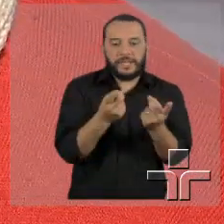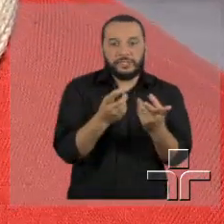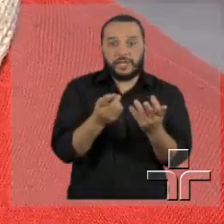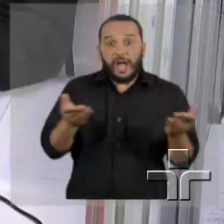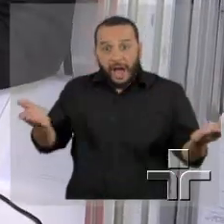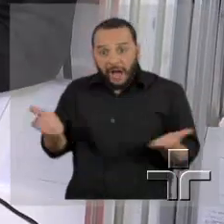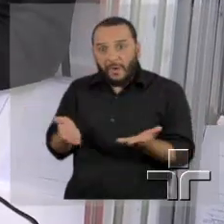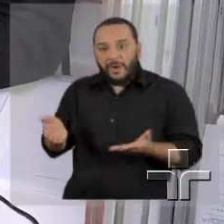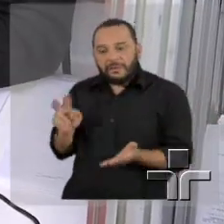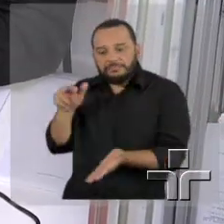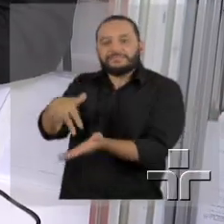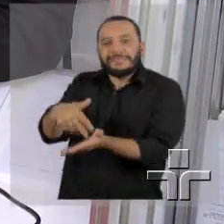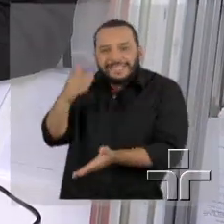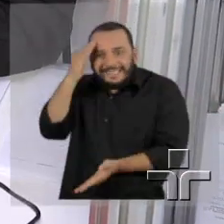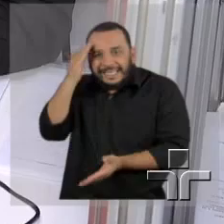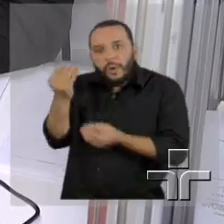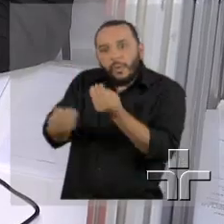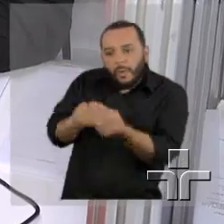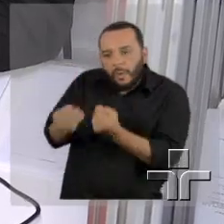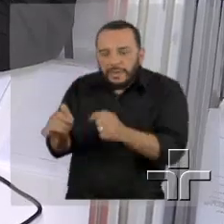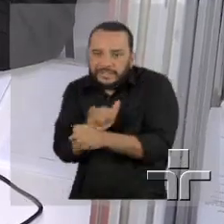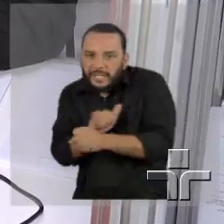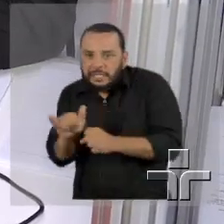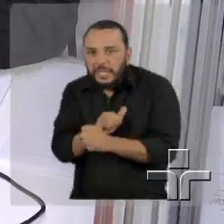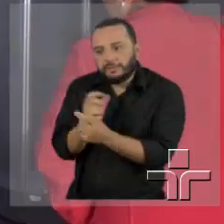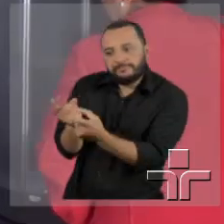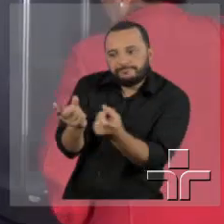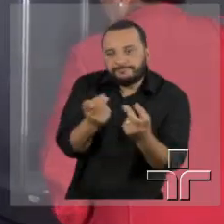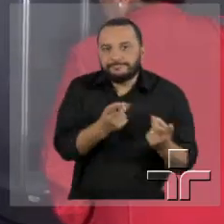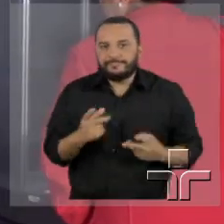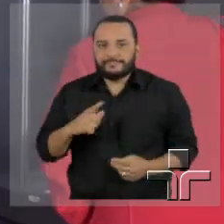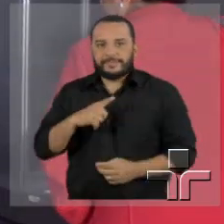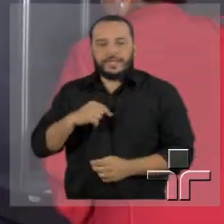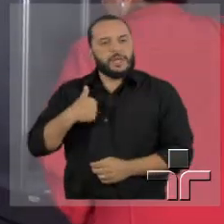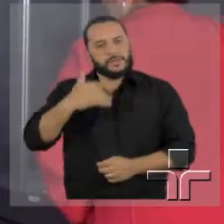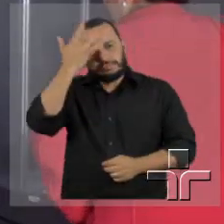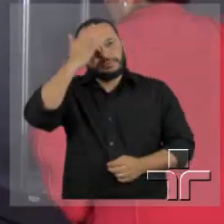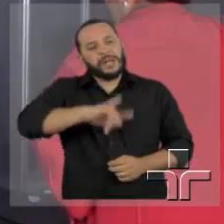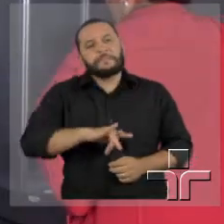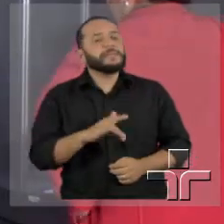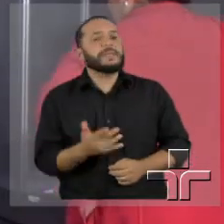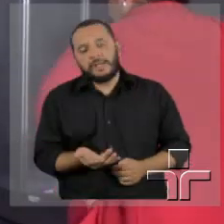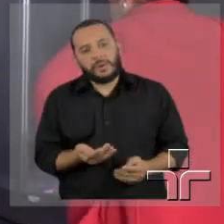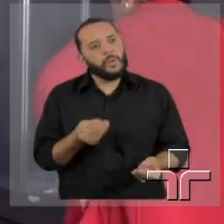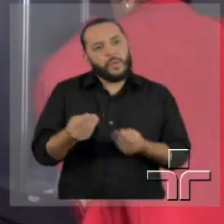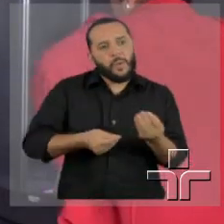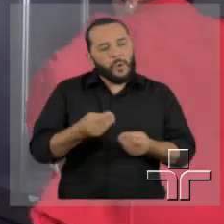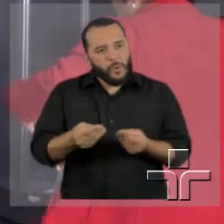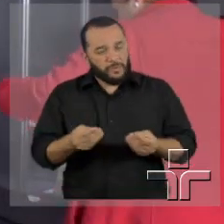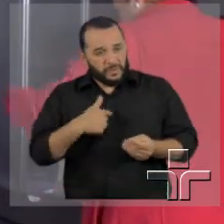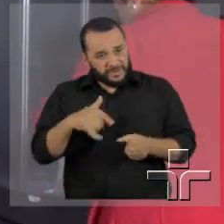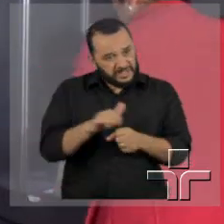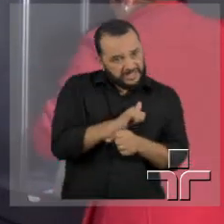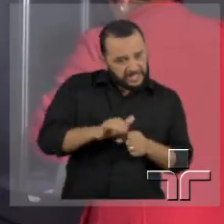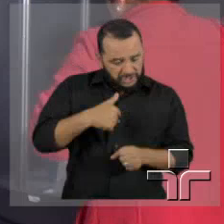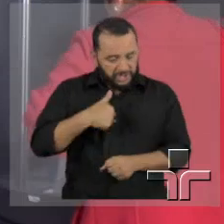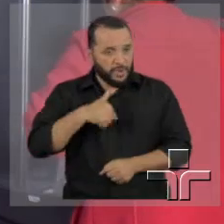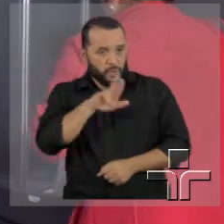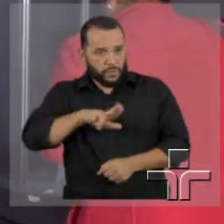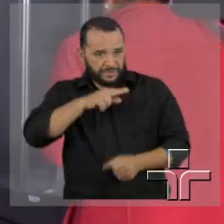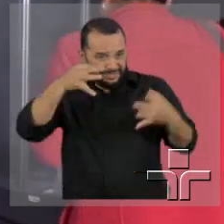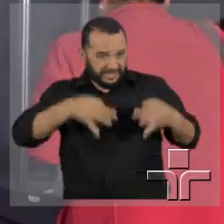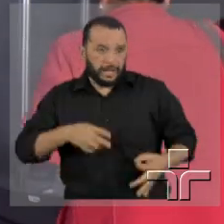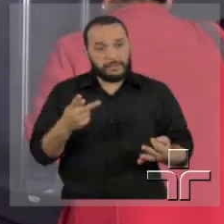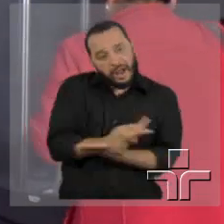veio entender como melhorar as estratégias de venda. Eu não sabia se as técnicas que eu estava usando eram